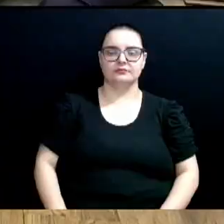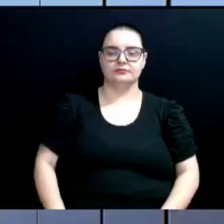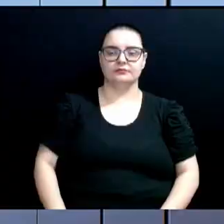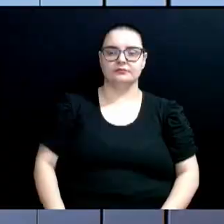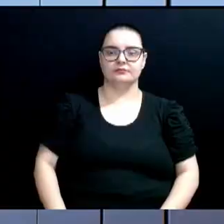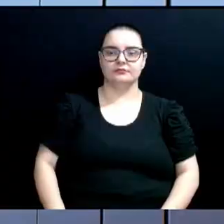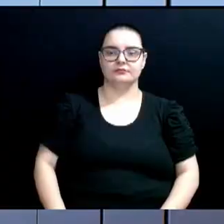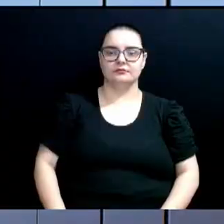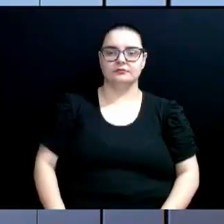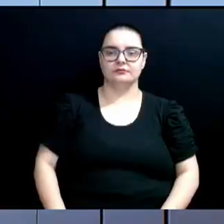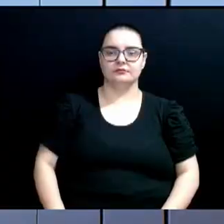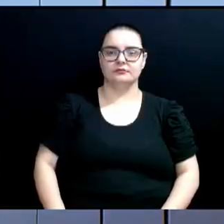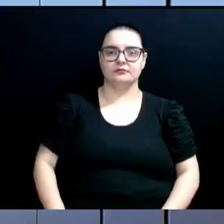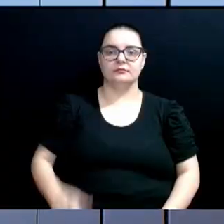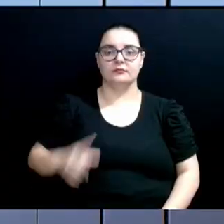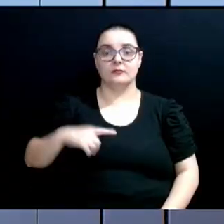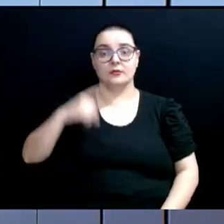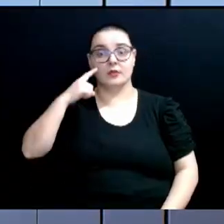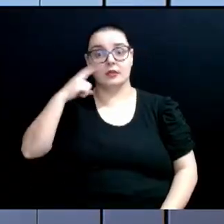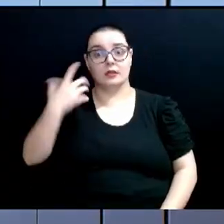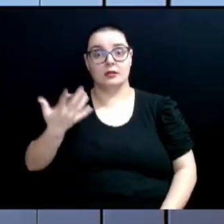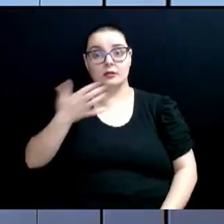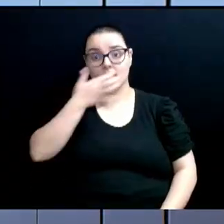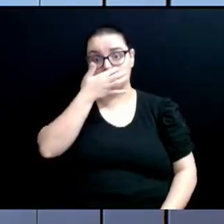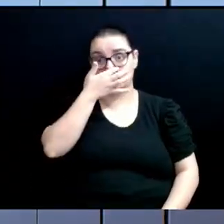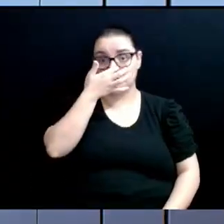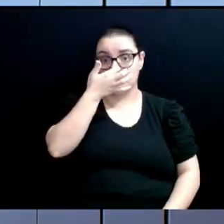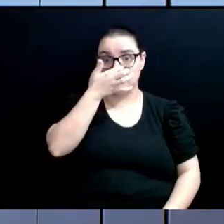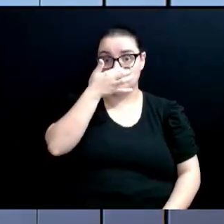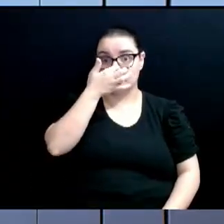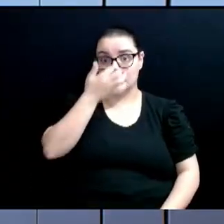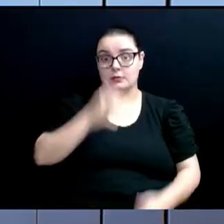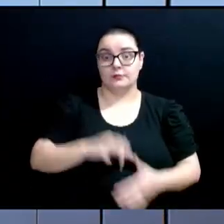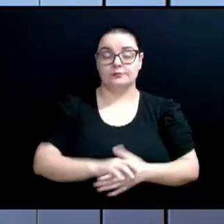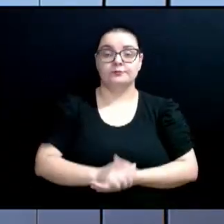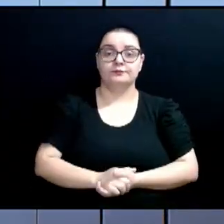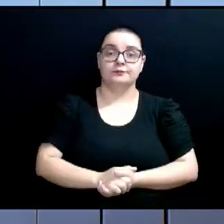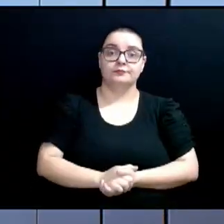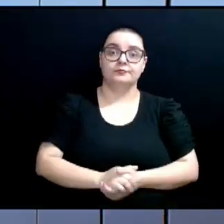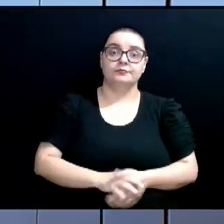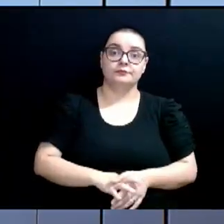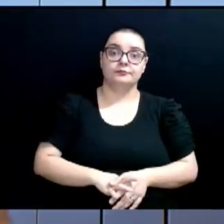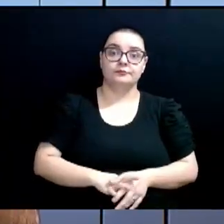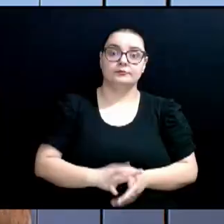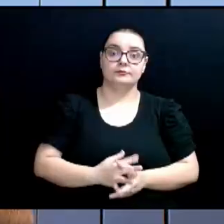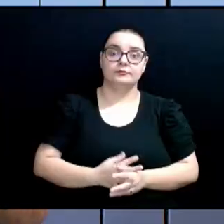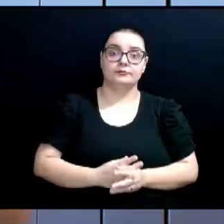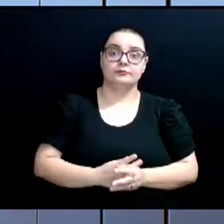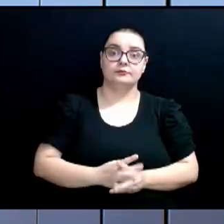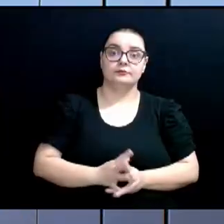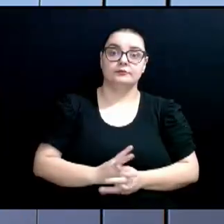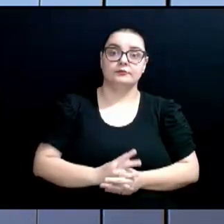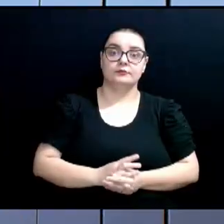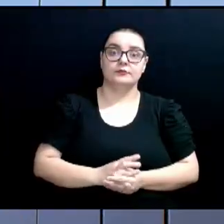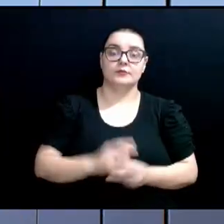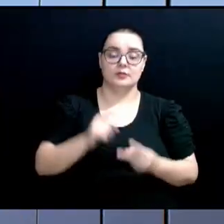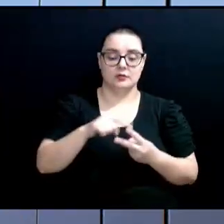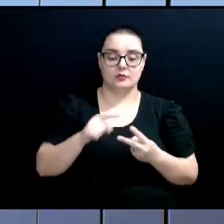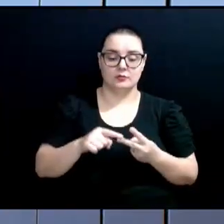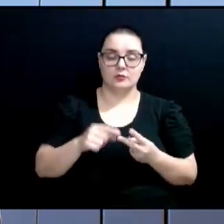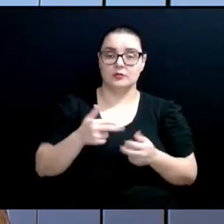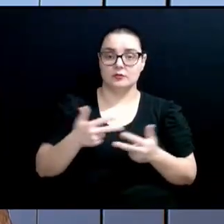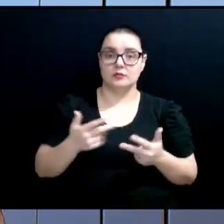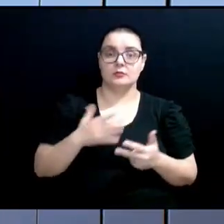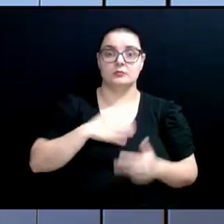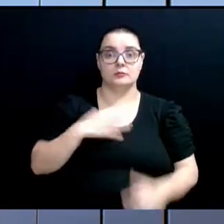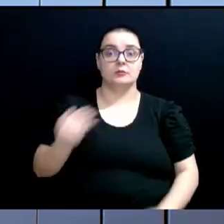uma ideia, né, que acho que coloca em xeque a democracia. Acho que são 2 elementos que para mim são muito importantes quando a gente vai